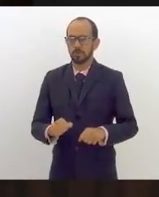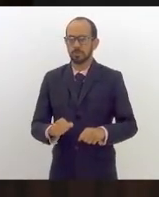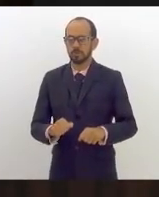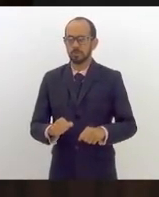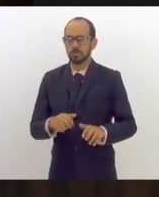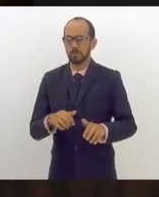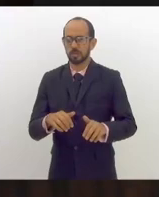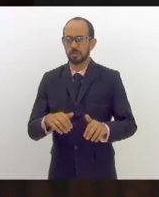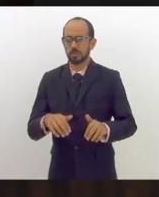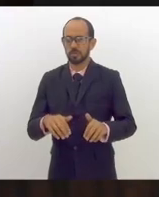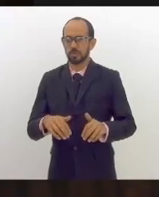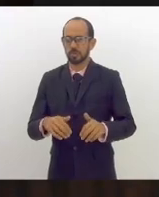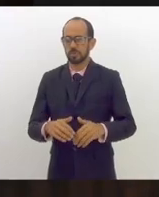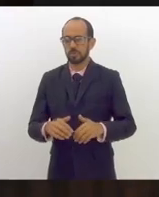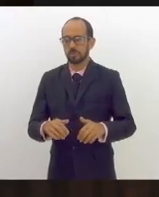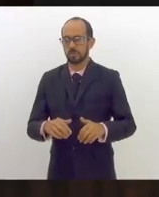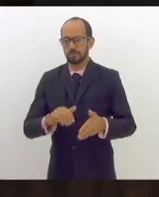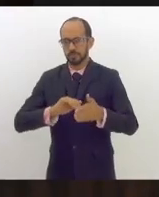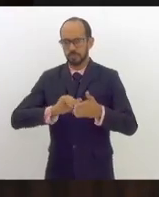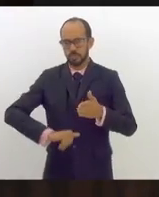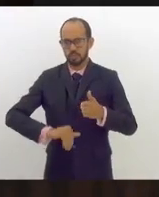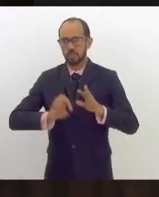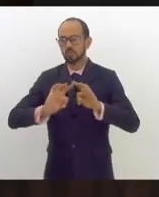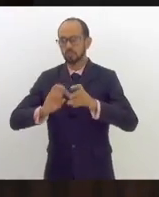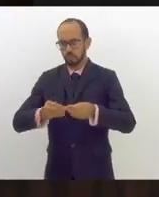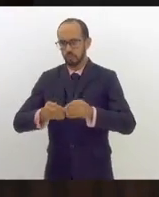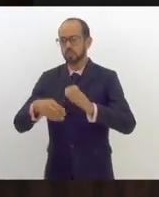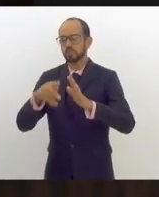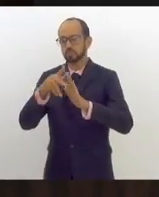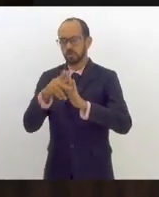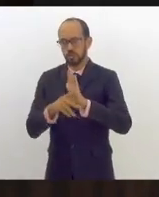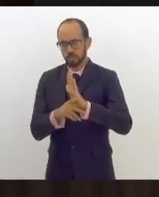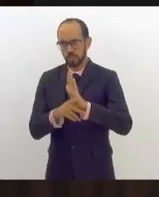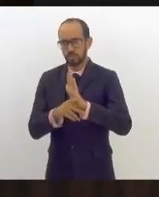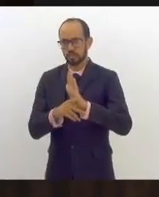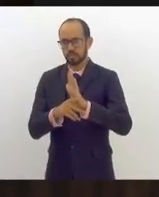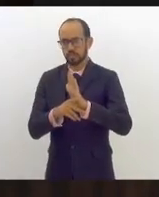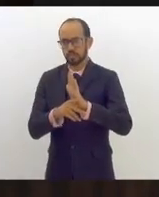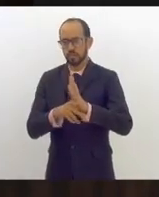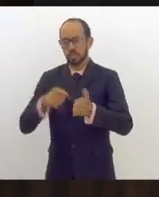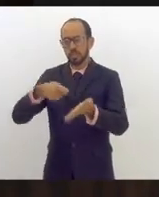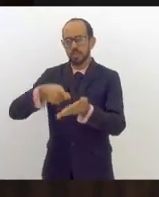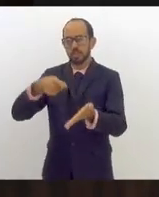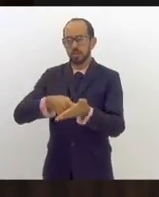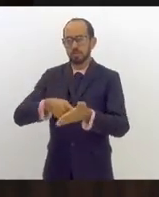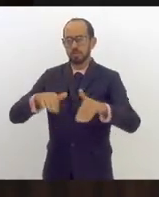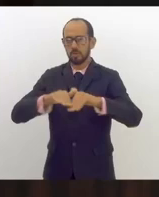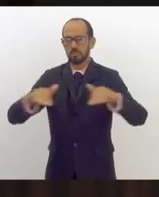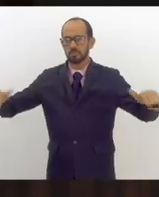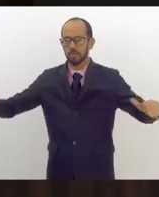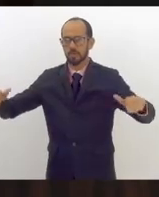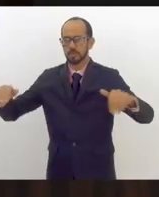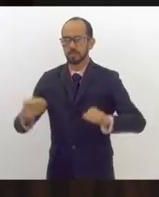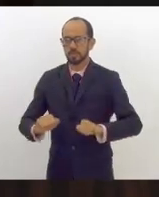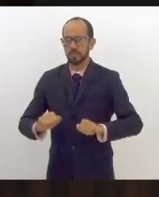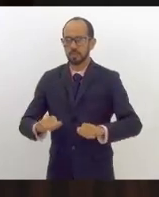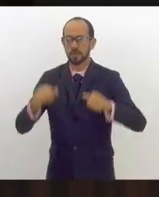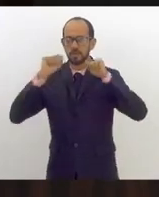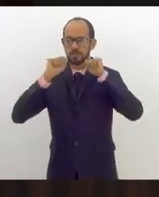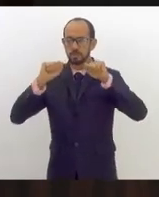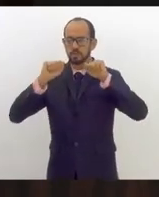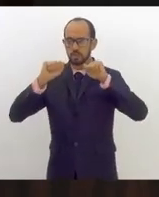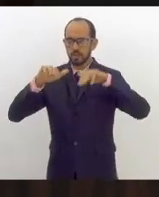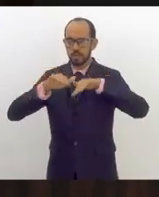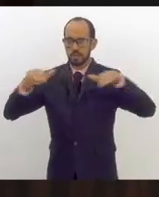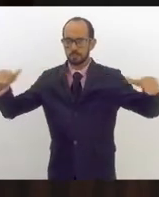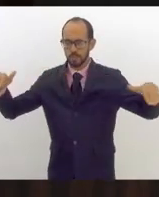a retirar de todos os projetos e determina a mesa a diretora assessoria da mesa